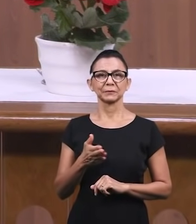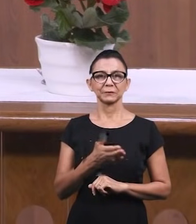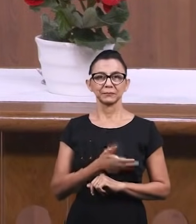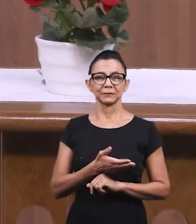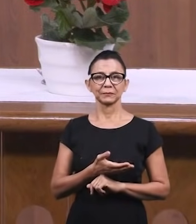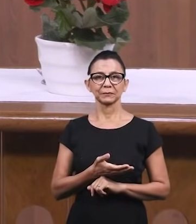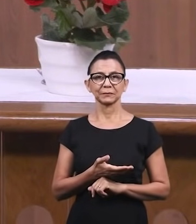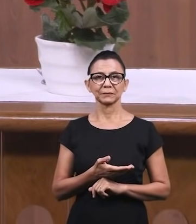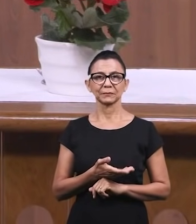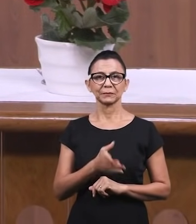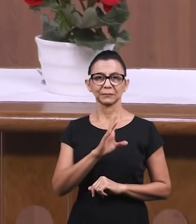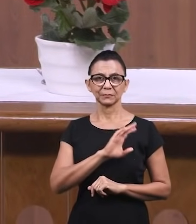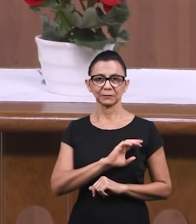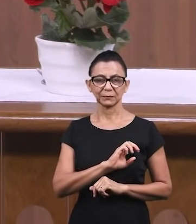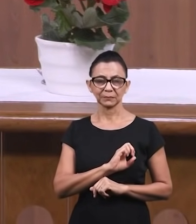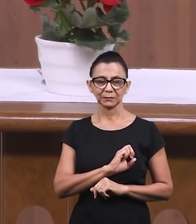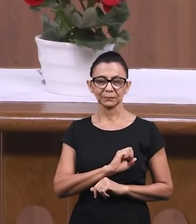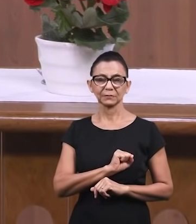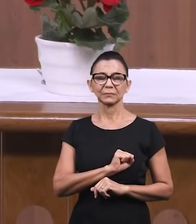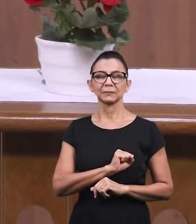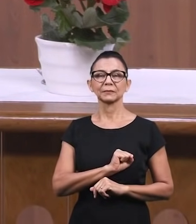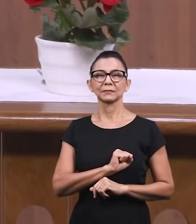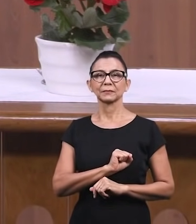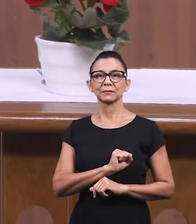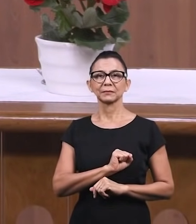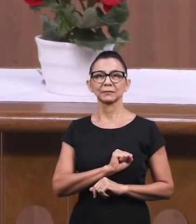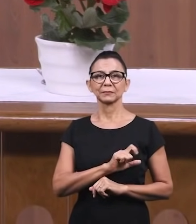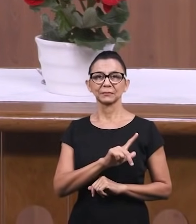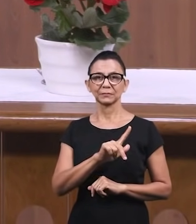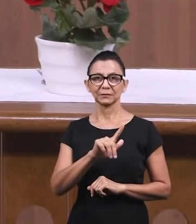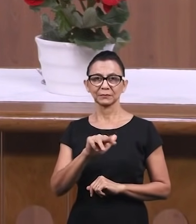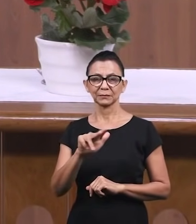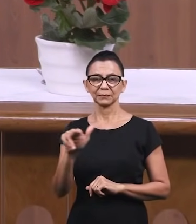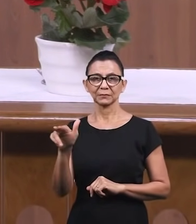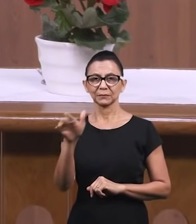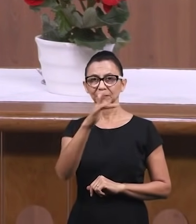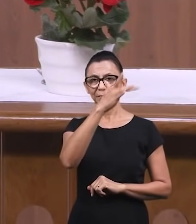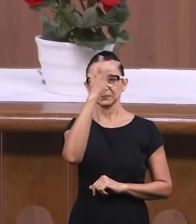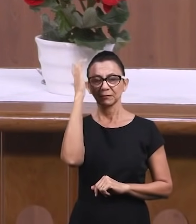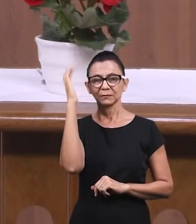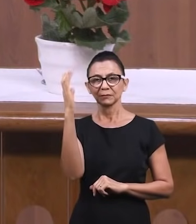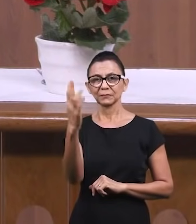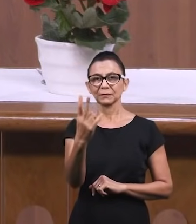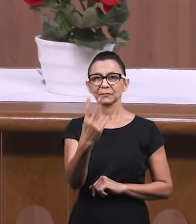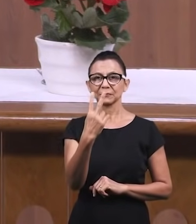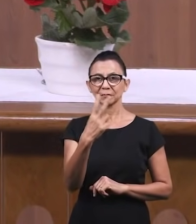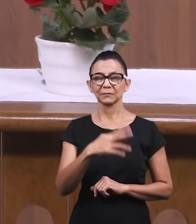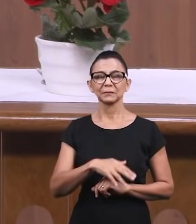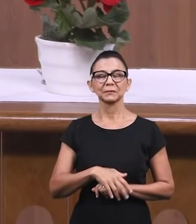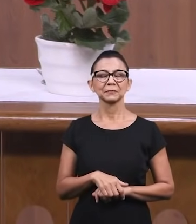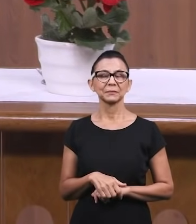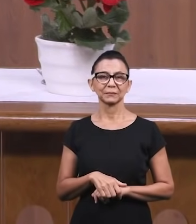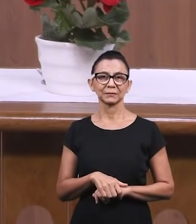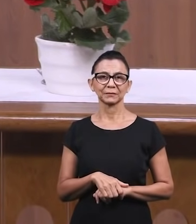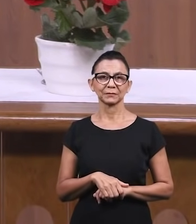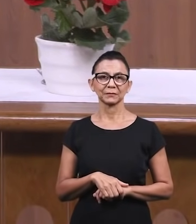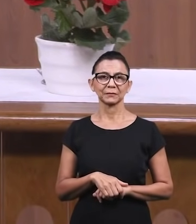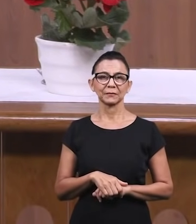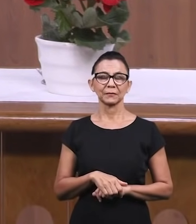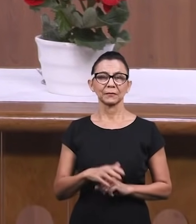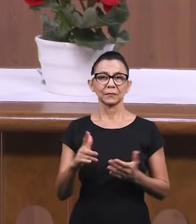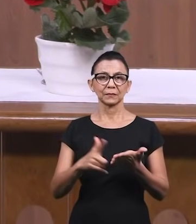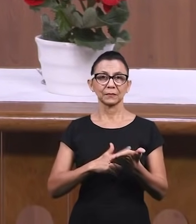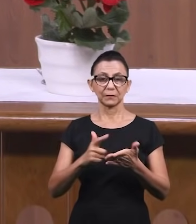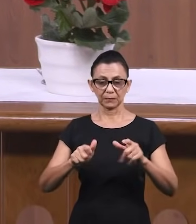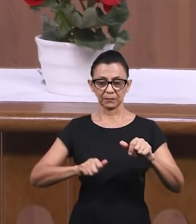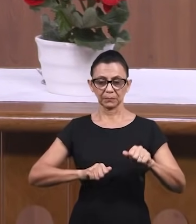meus amados irmãos e amigos ouvintes, neste instante nós vamos ler a palavra do nosso Deus, que está